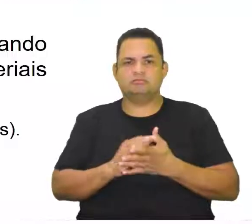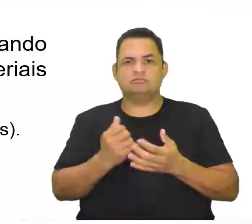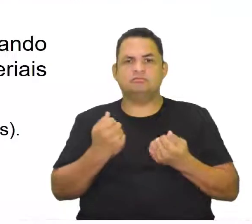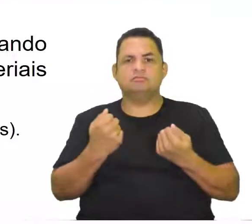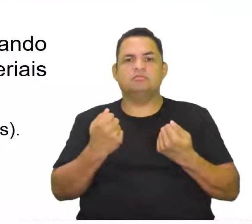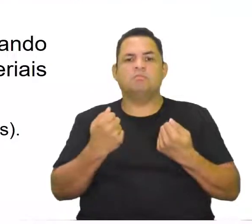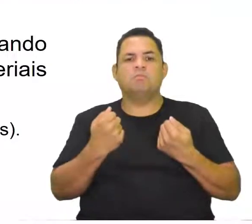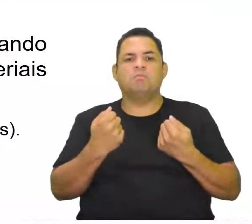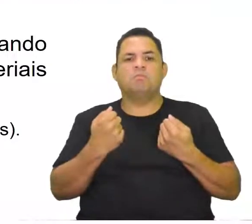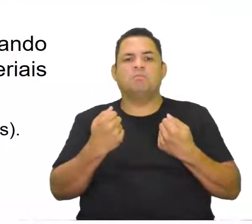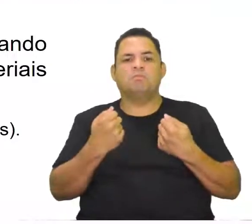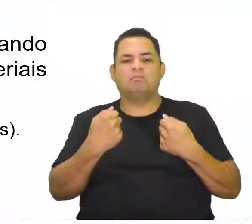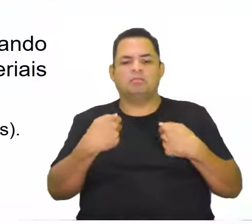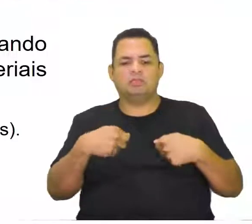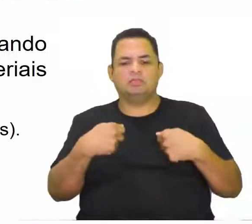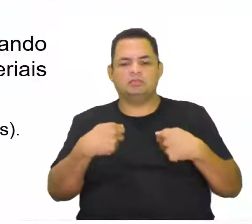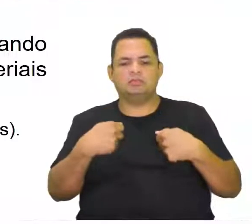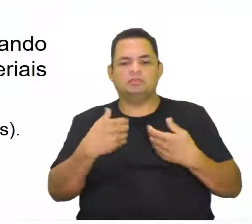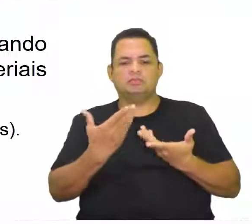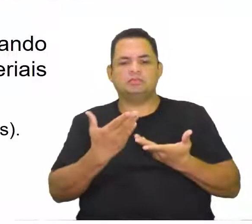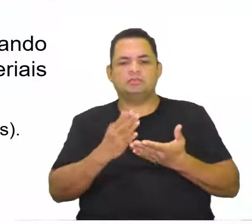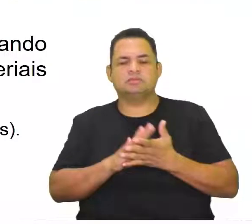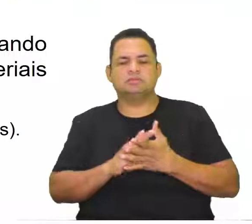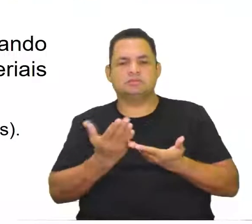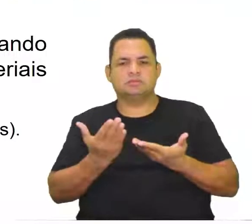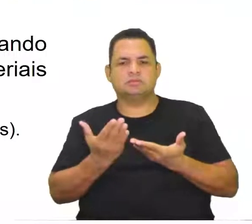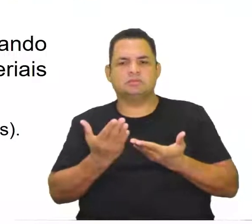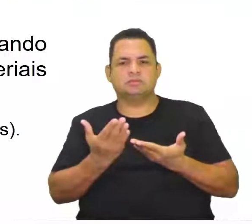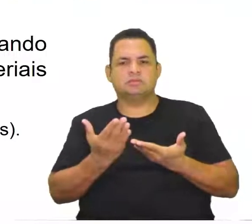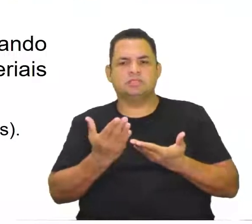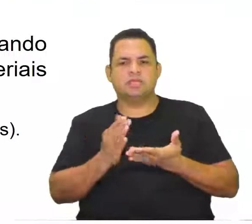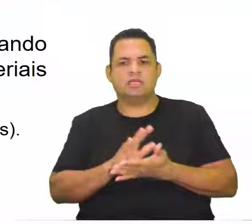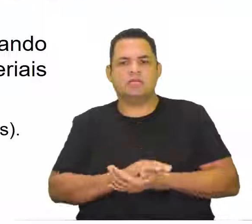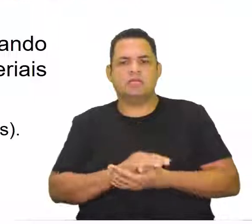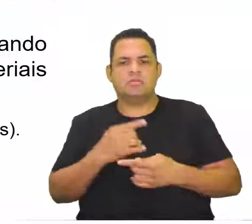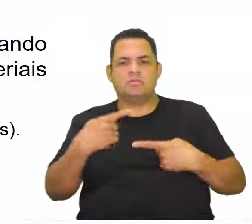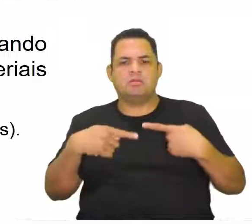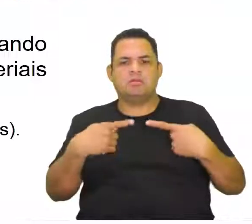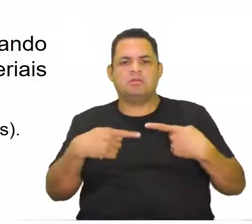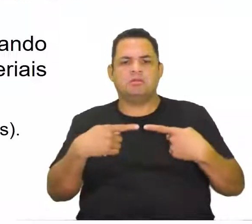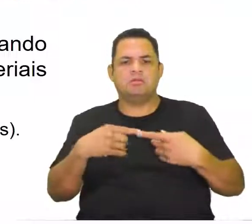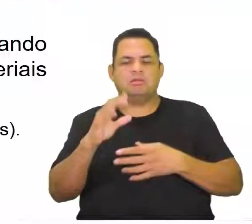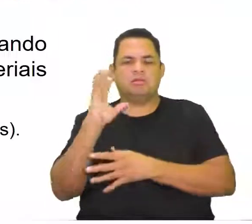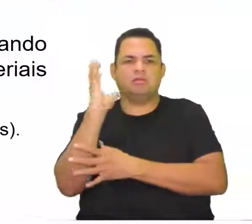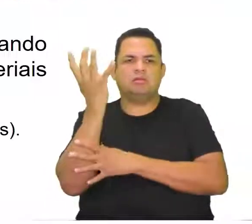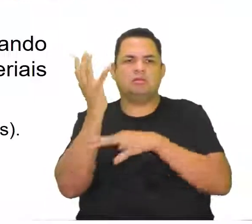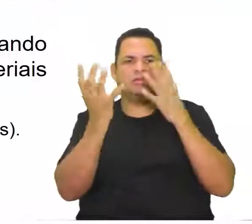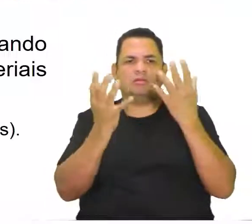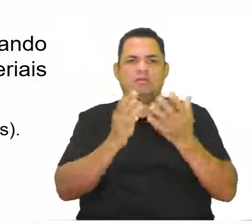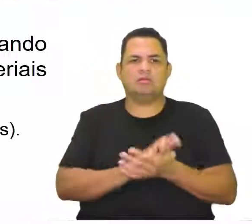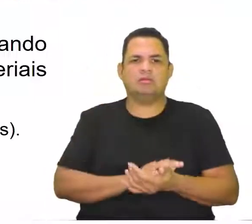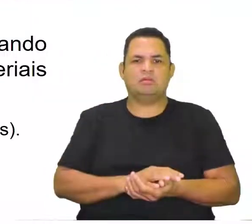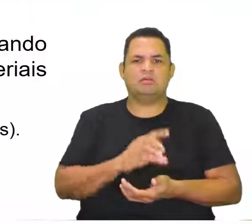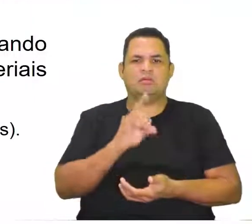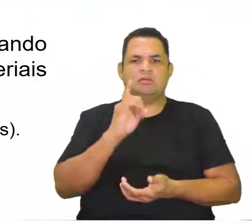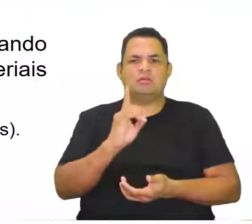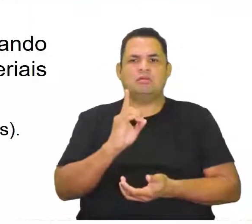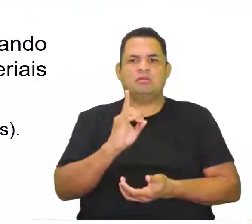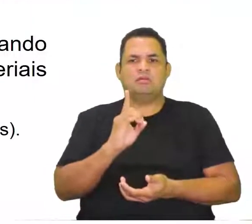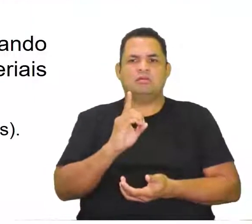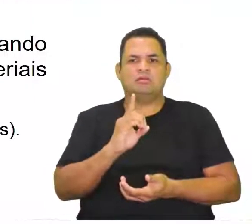ser considerado em políticas ambientais. D. O excesso